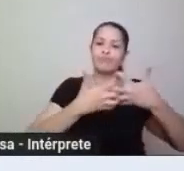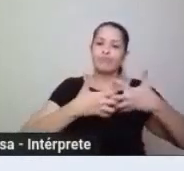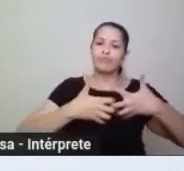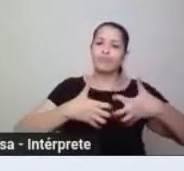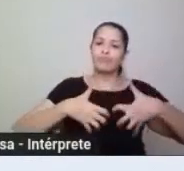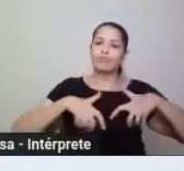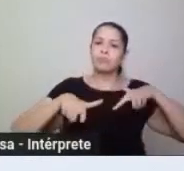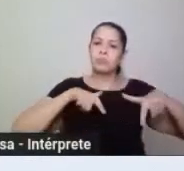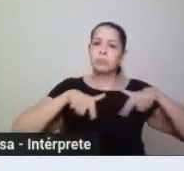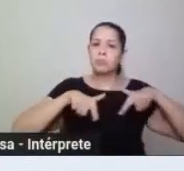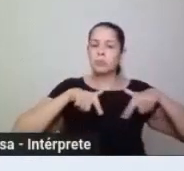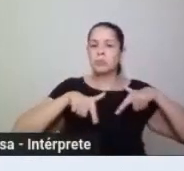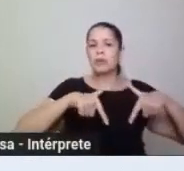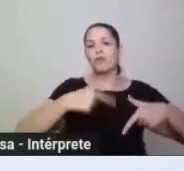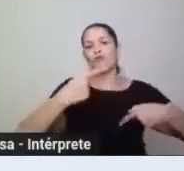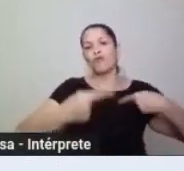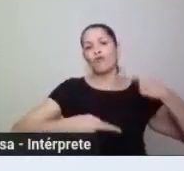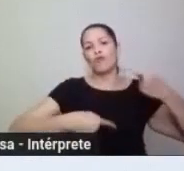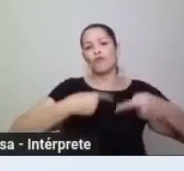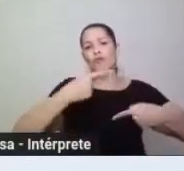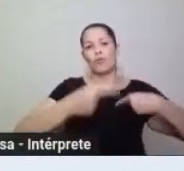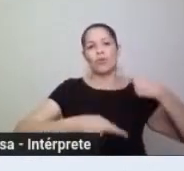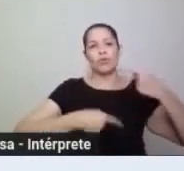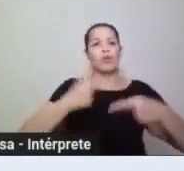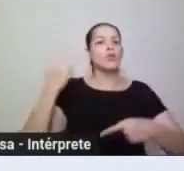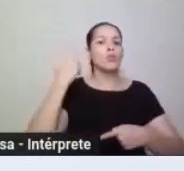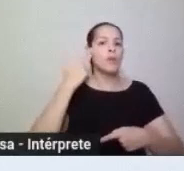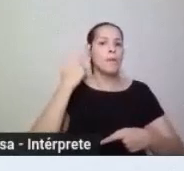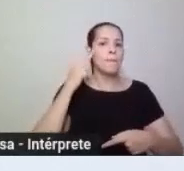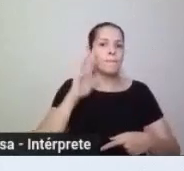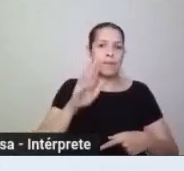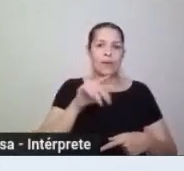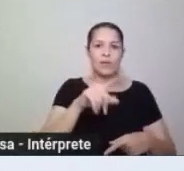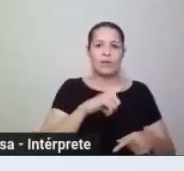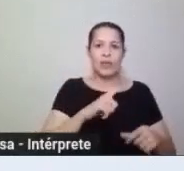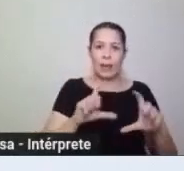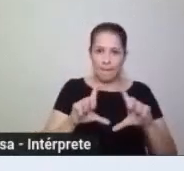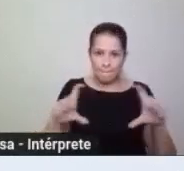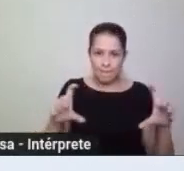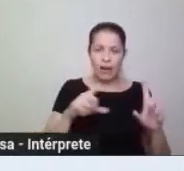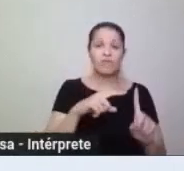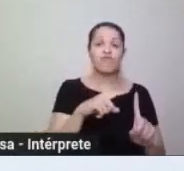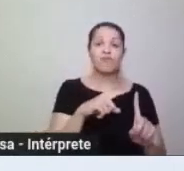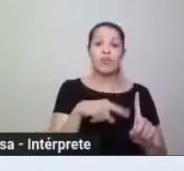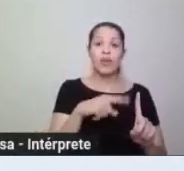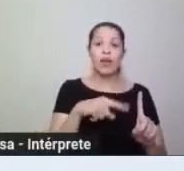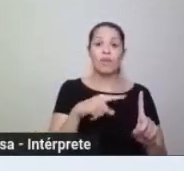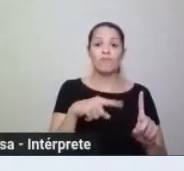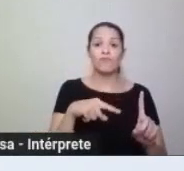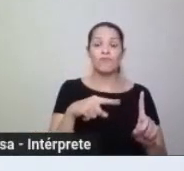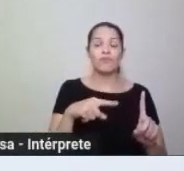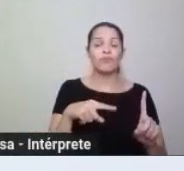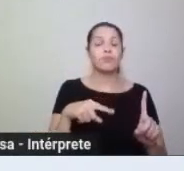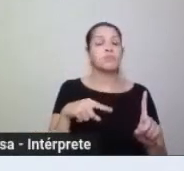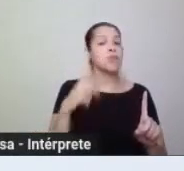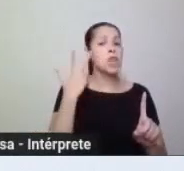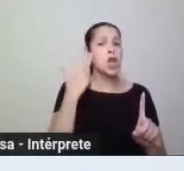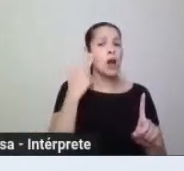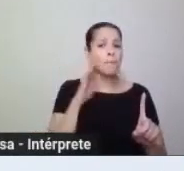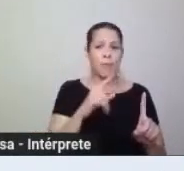aí no gráfico de tendência que tem abaixo, né? E no dia